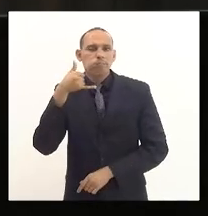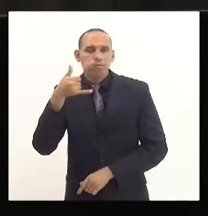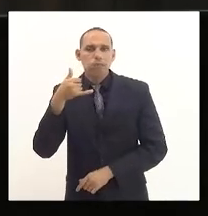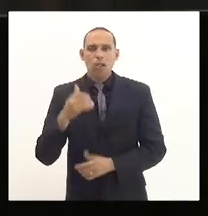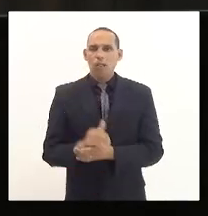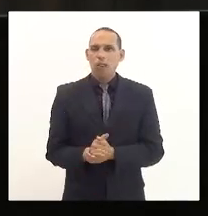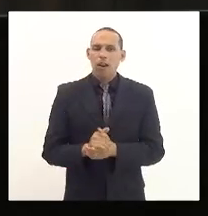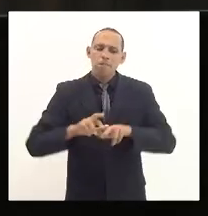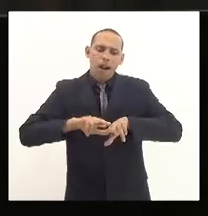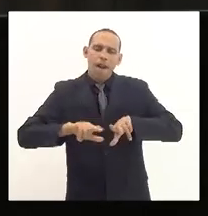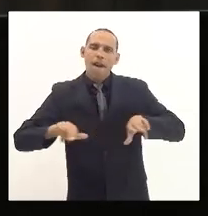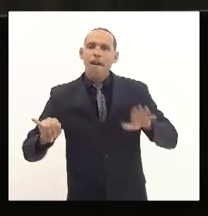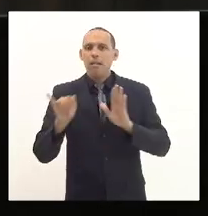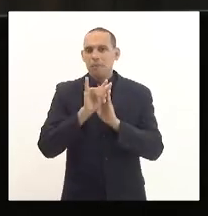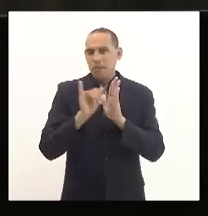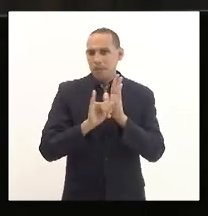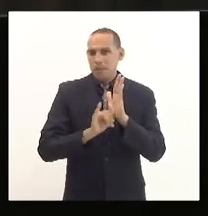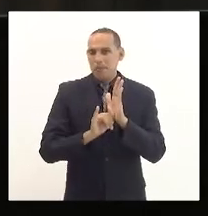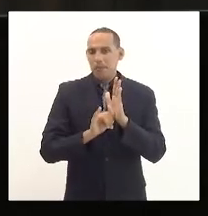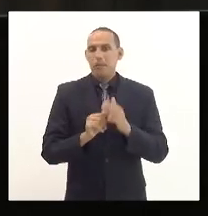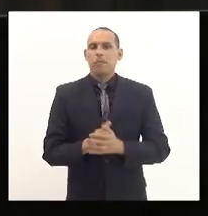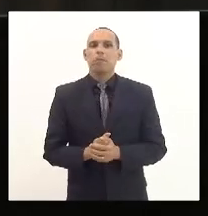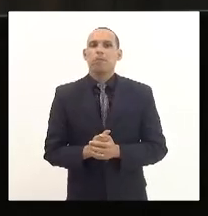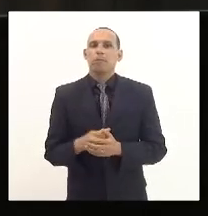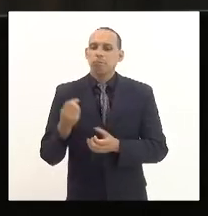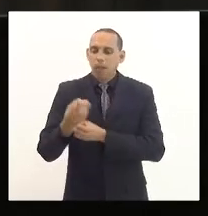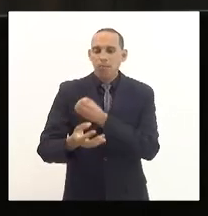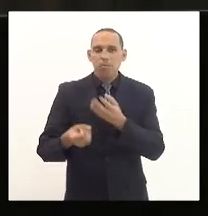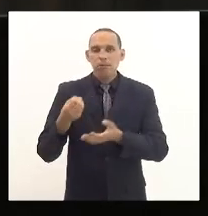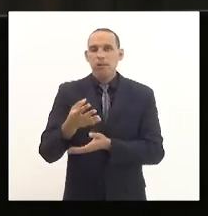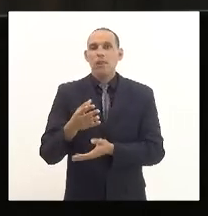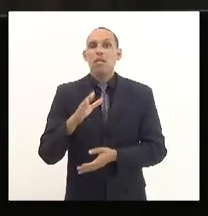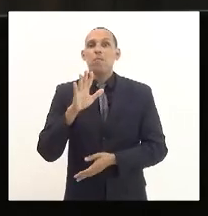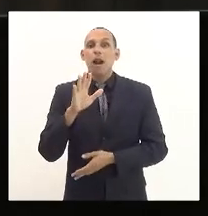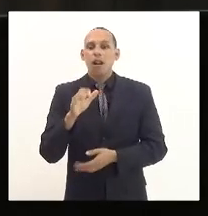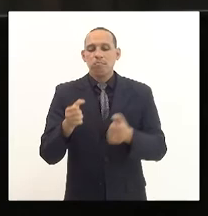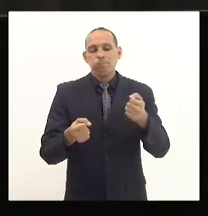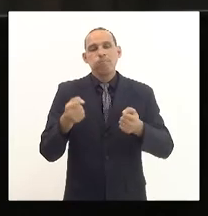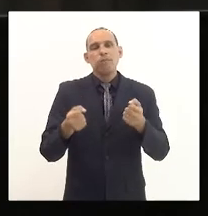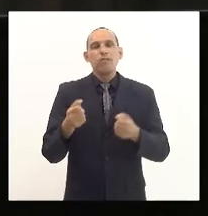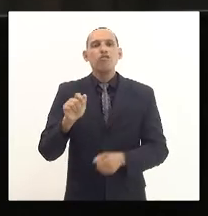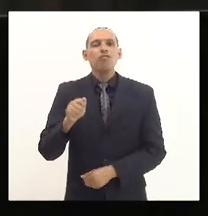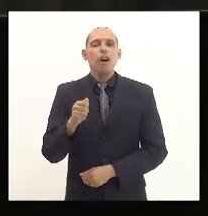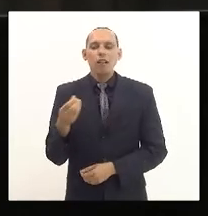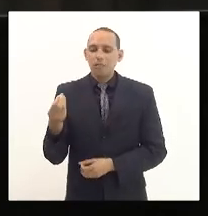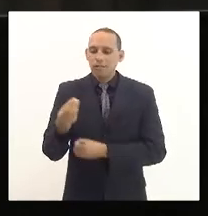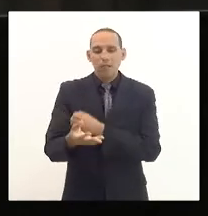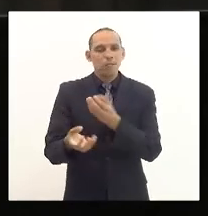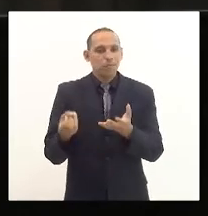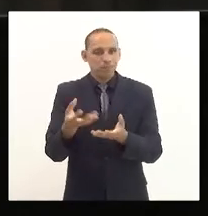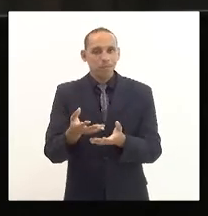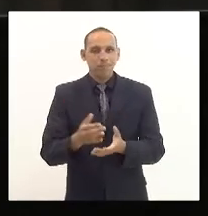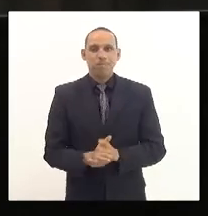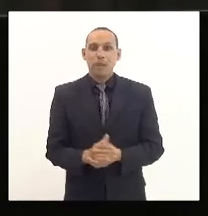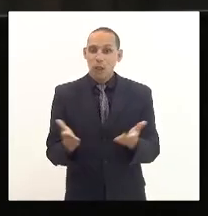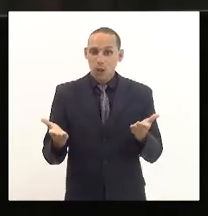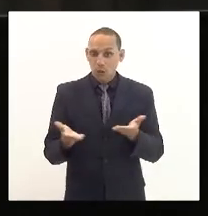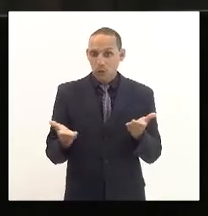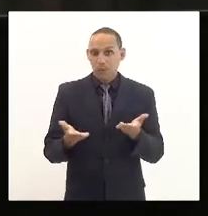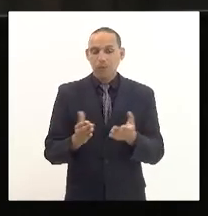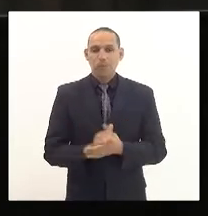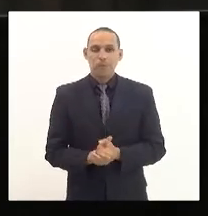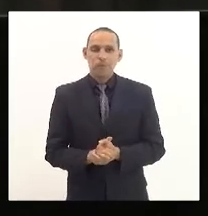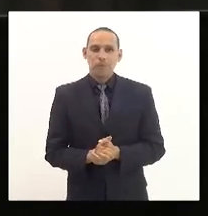e os demais itens que compõem os kits são entrega os depois mas os veículos foram entregues as chaves hoje é hoje